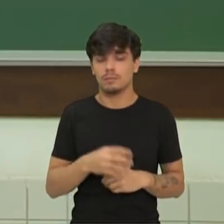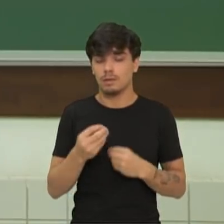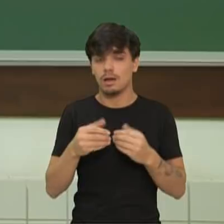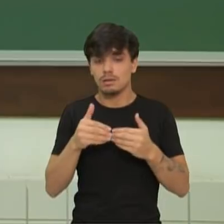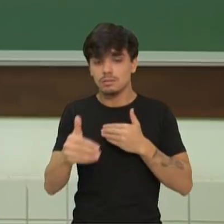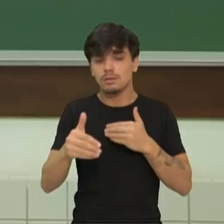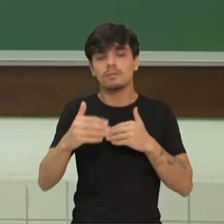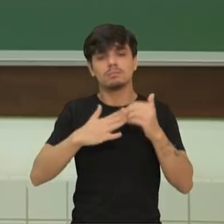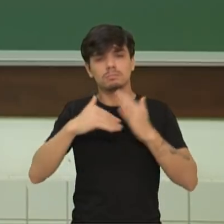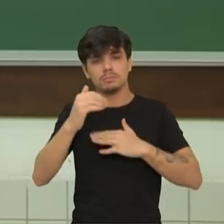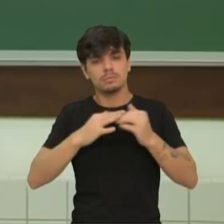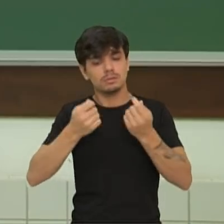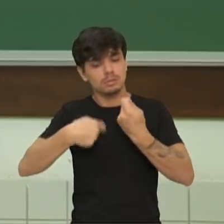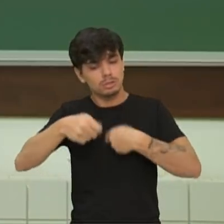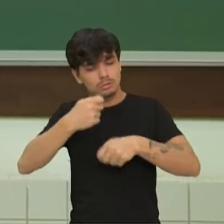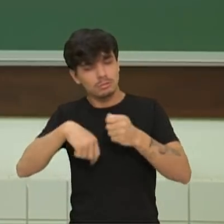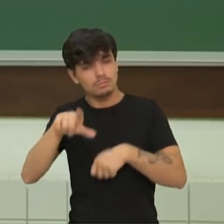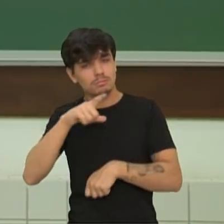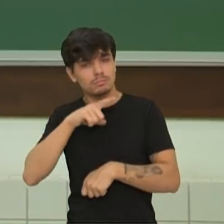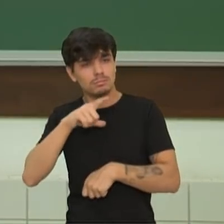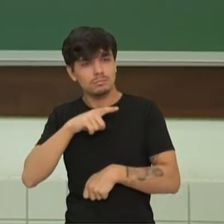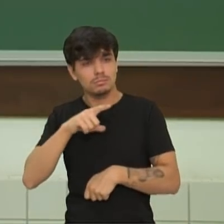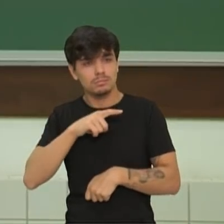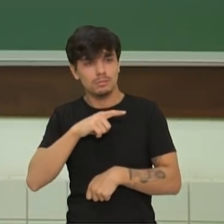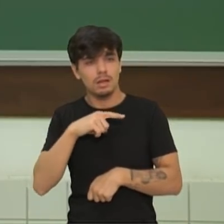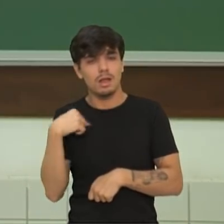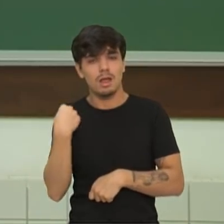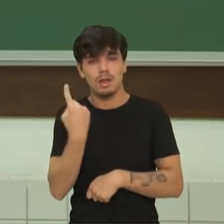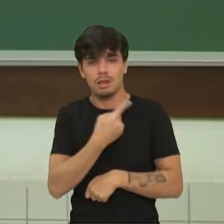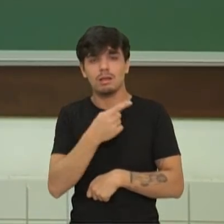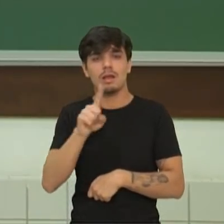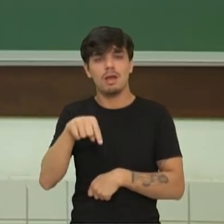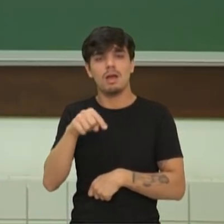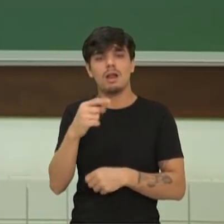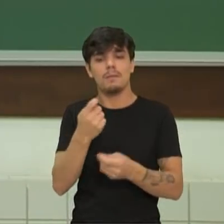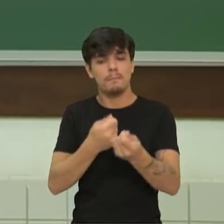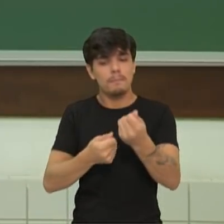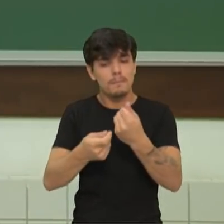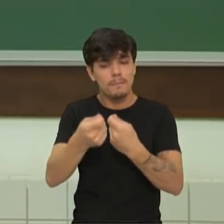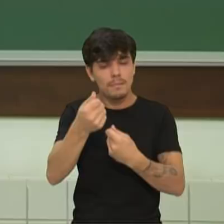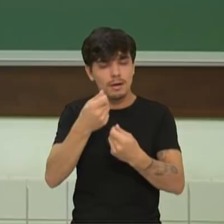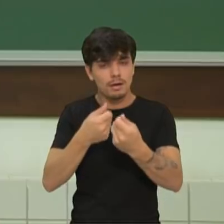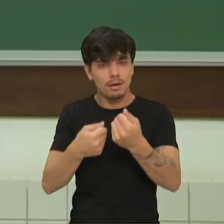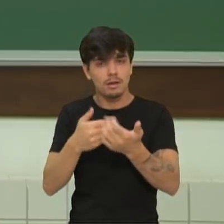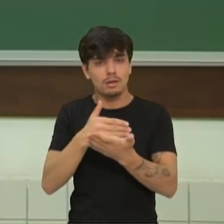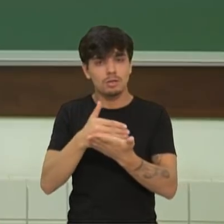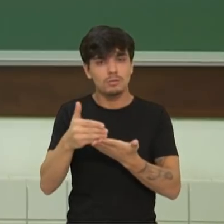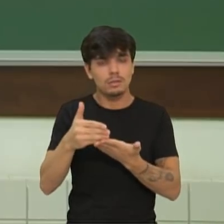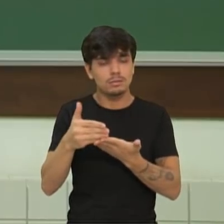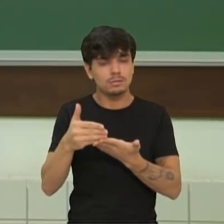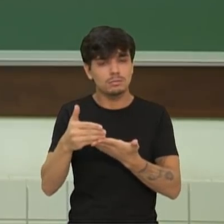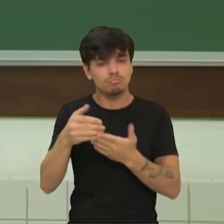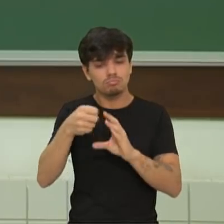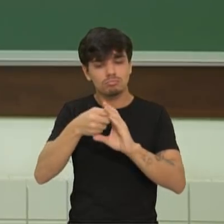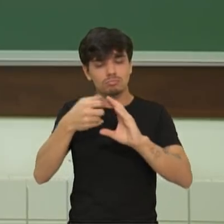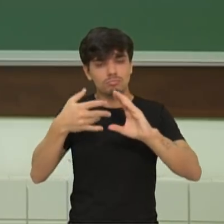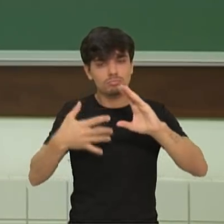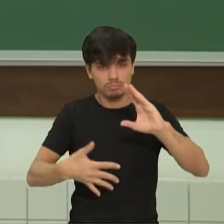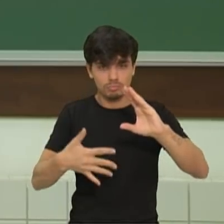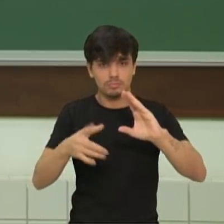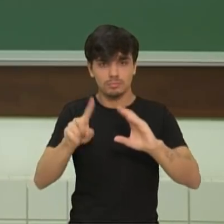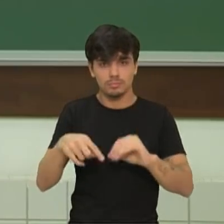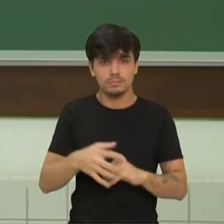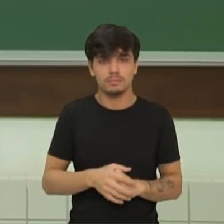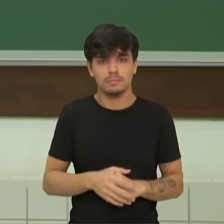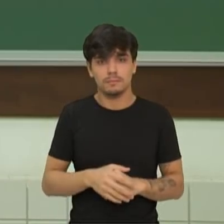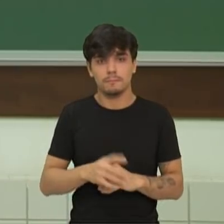práticas econômicas que era o nosso mercantilismo. Né? Então, nós começamos com o início, as características dele.